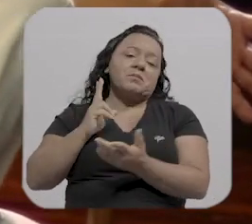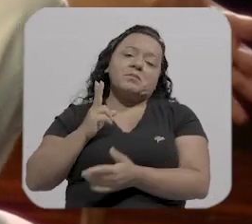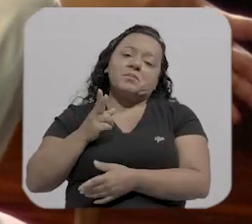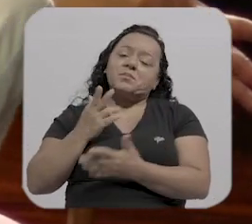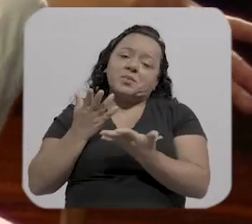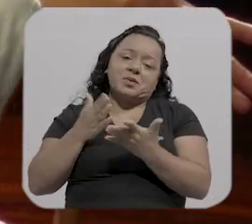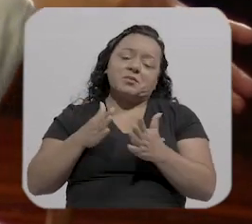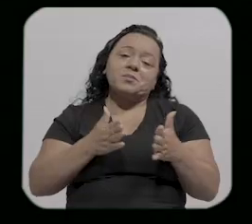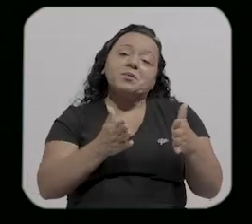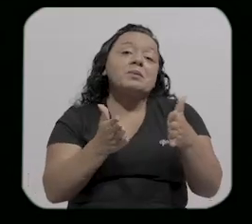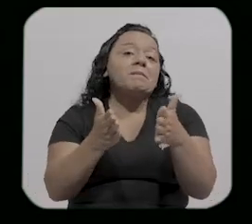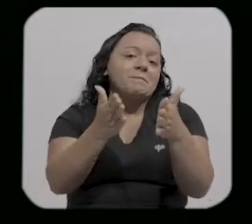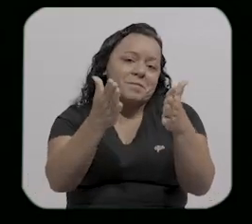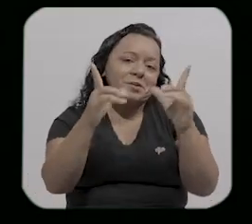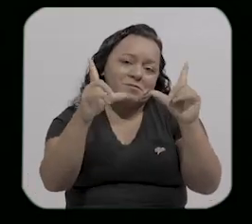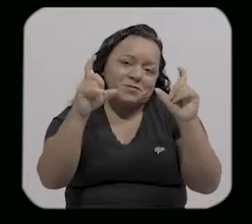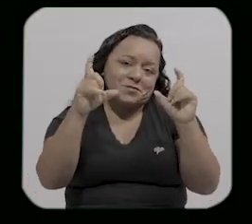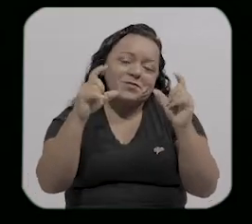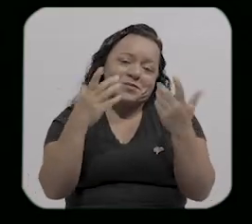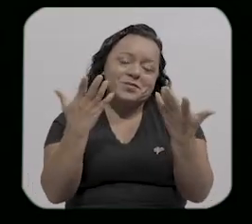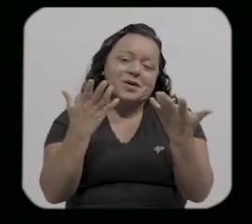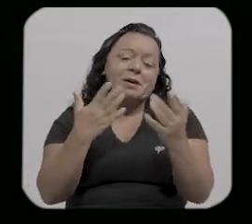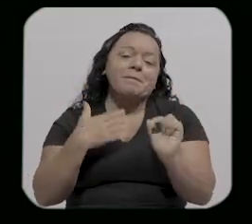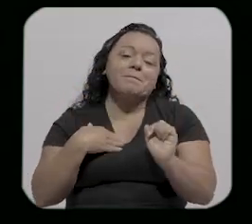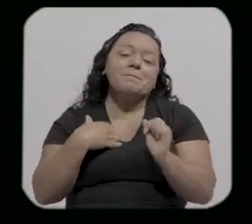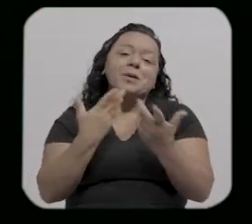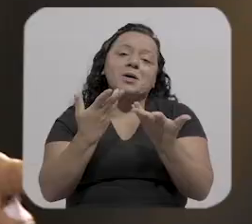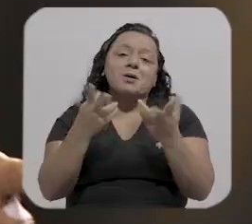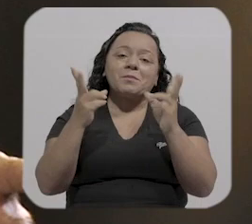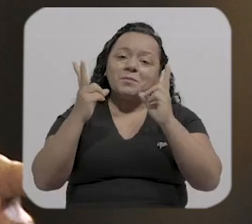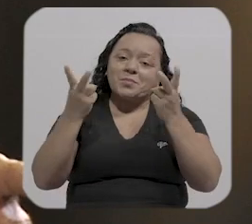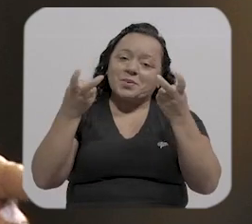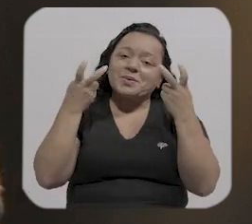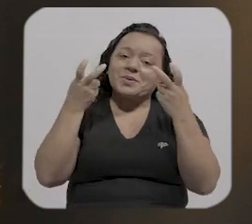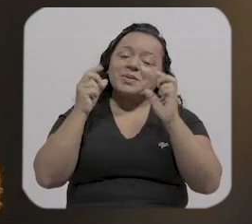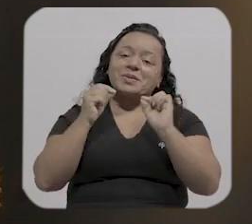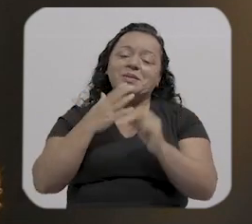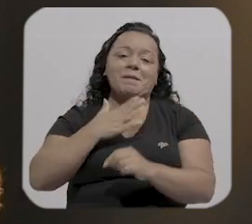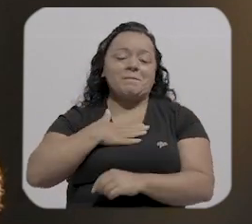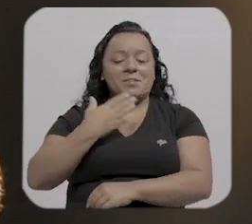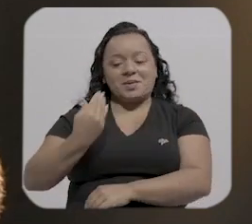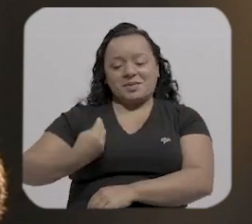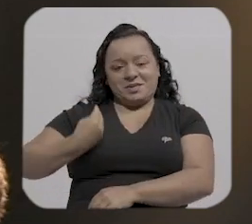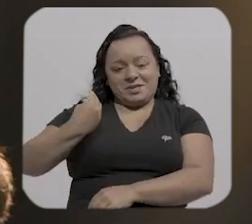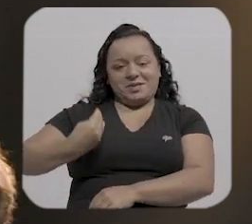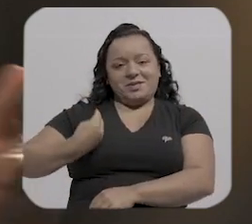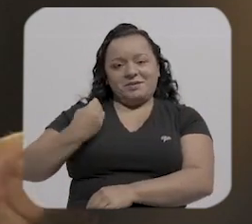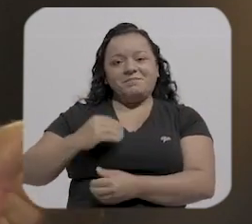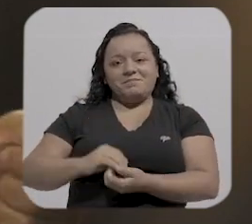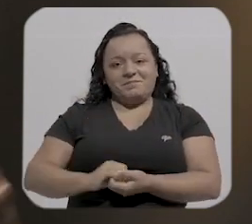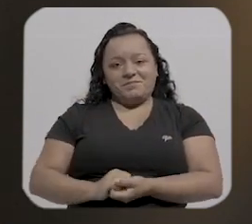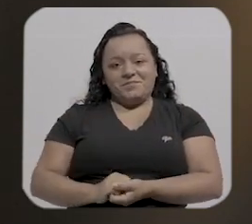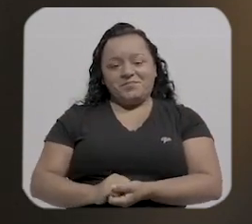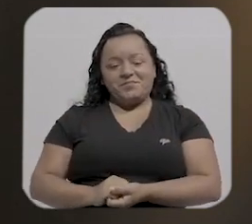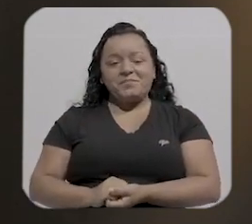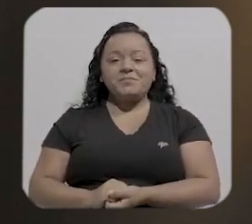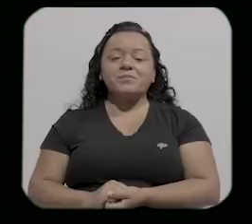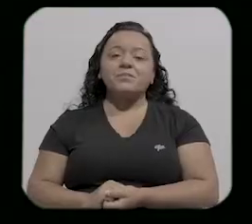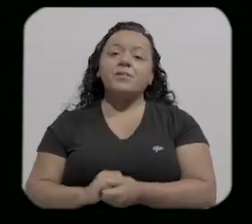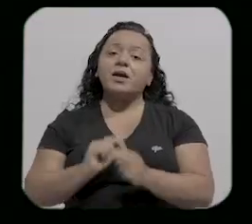saga fotográfica, né? Pelo menos é isso que eu percebo durante essa minha existência,